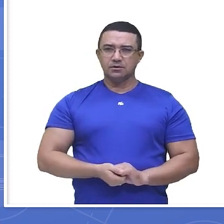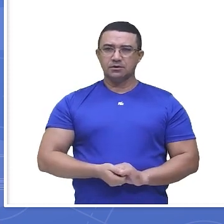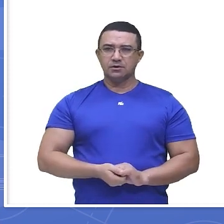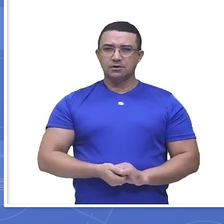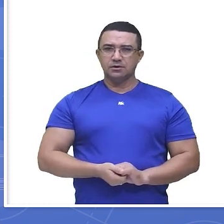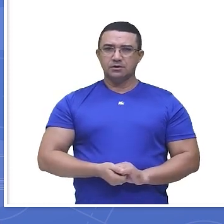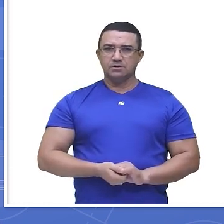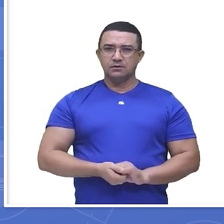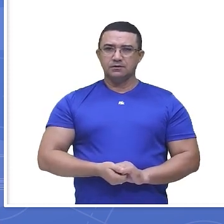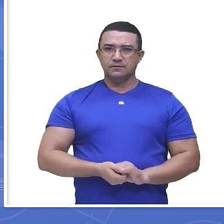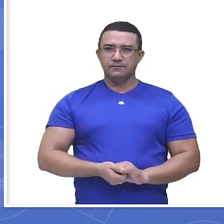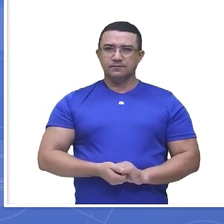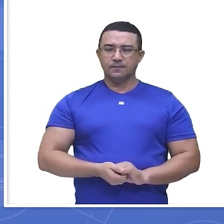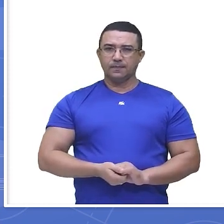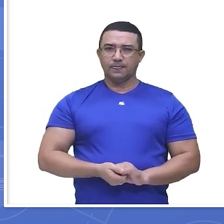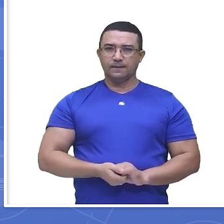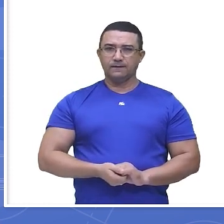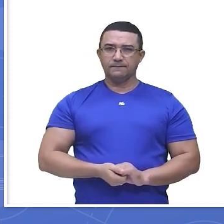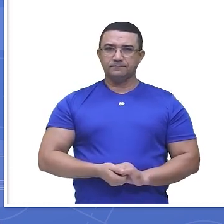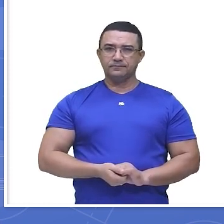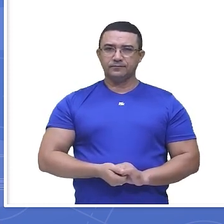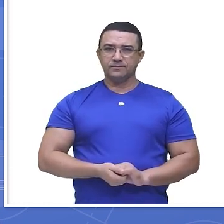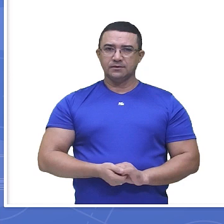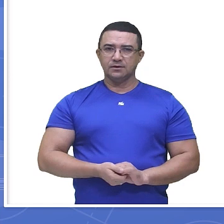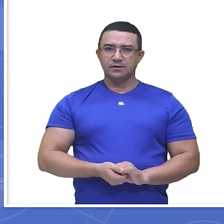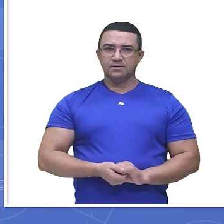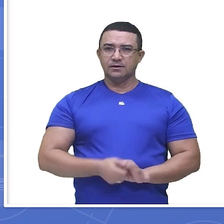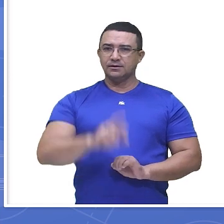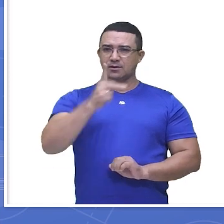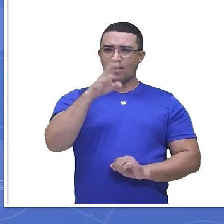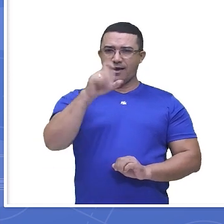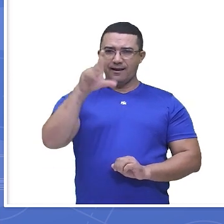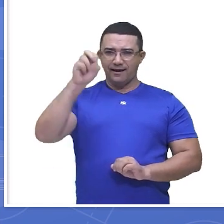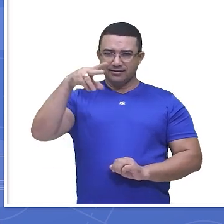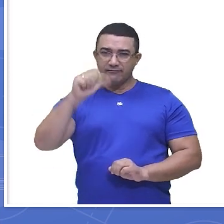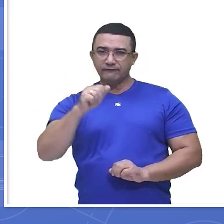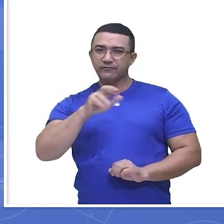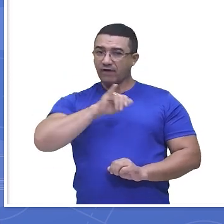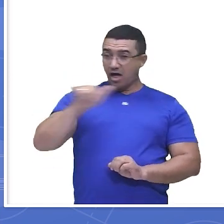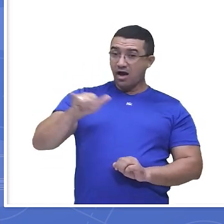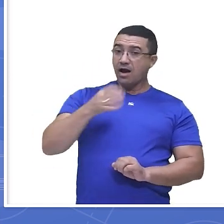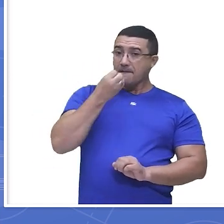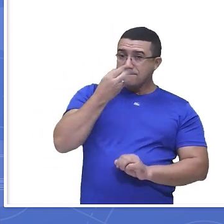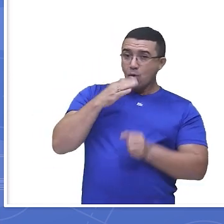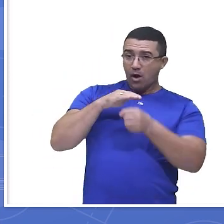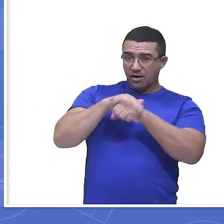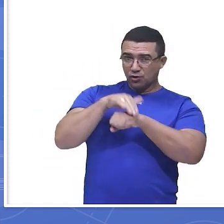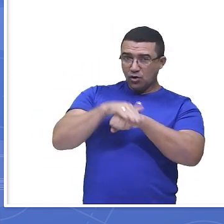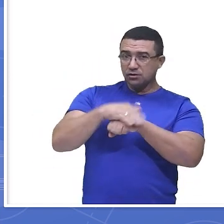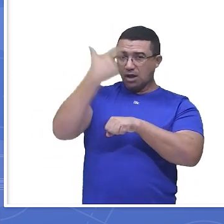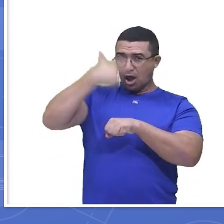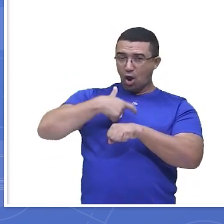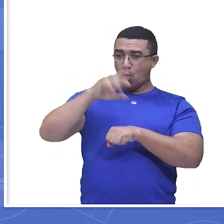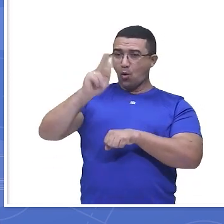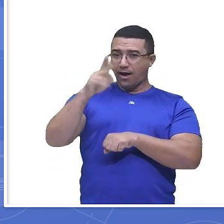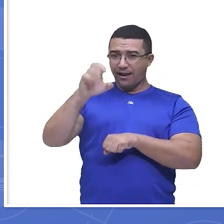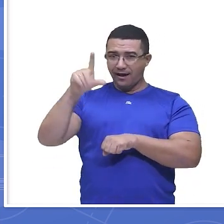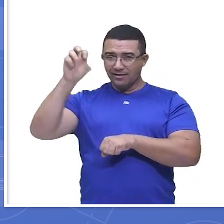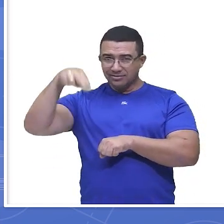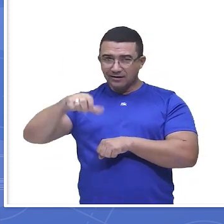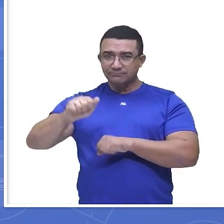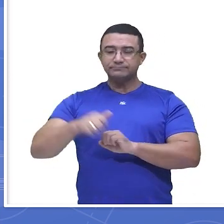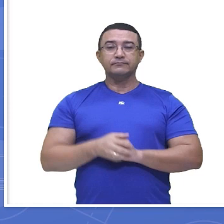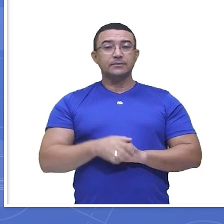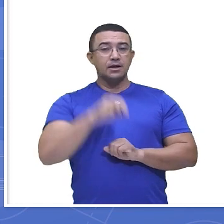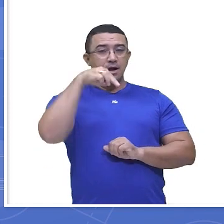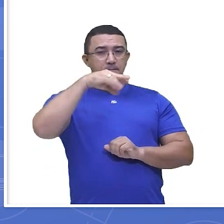o primeiro diálogo, vamos lá. Helena fala, né? Buenas noches, sou Helena Vázquez. Aí o